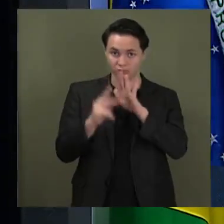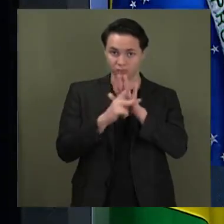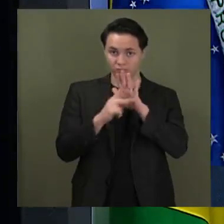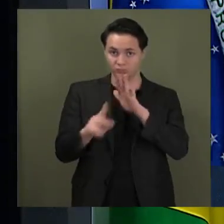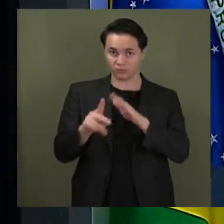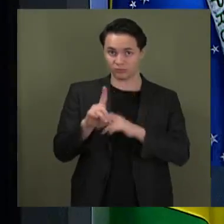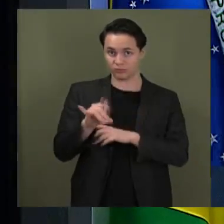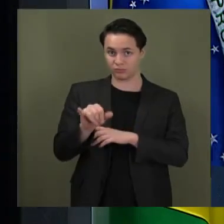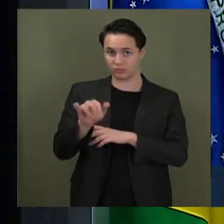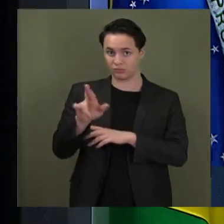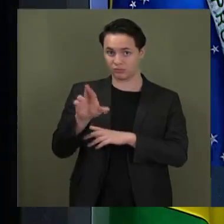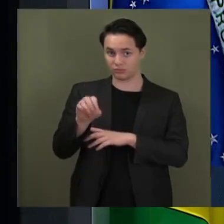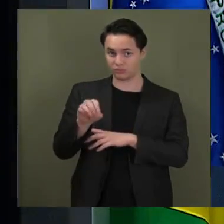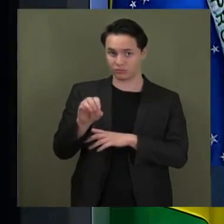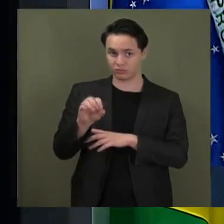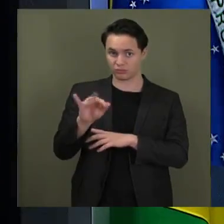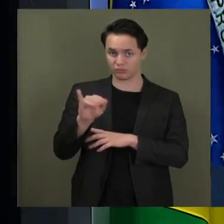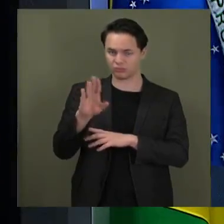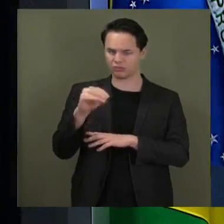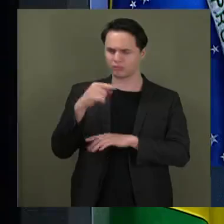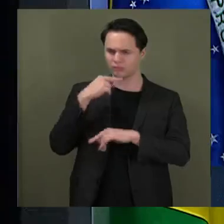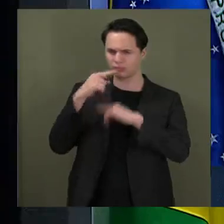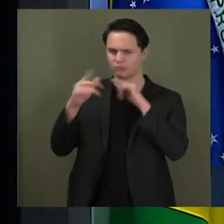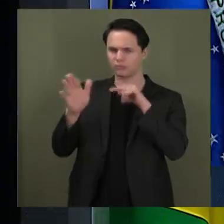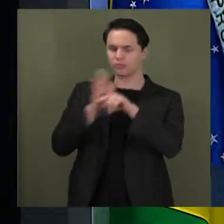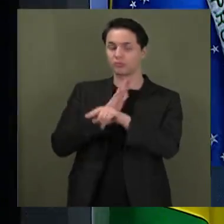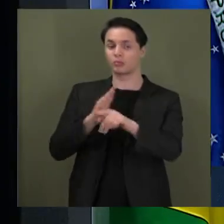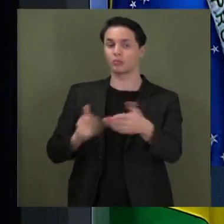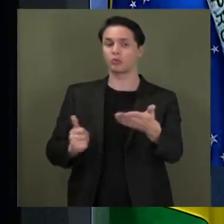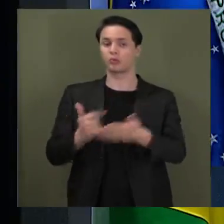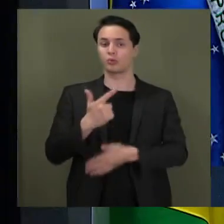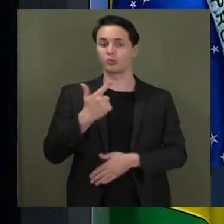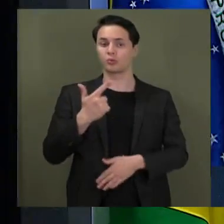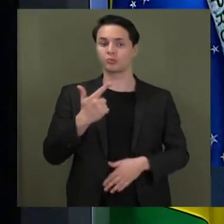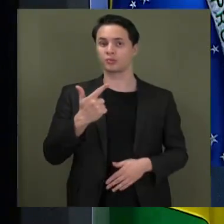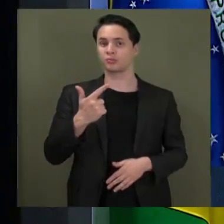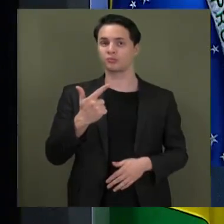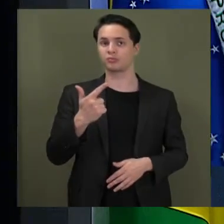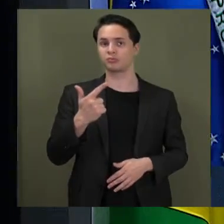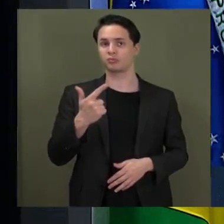Diário Oficial para a questionável compra